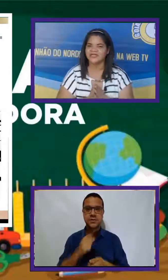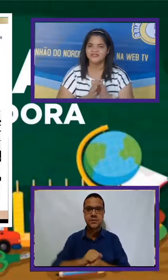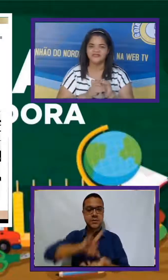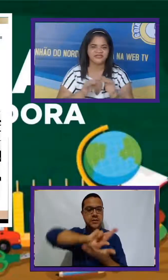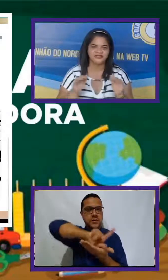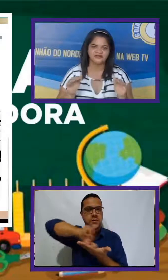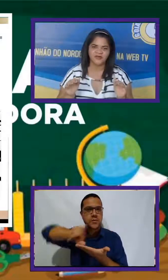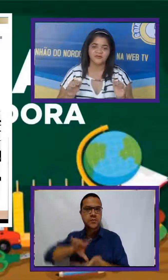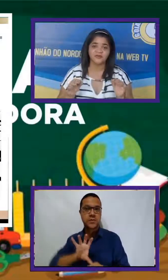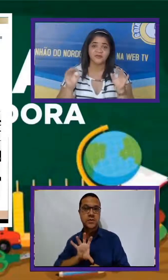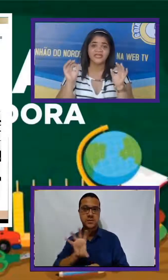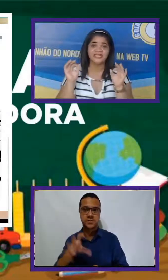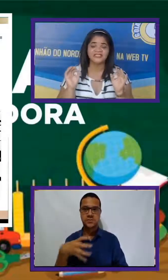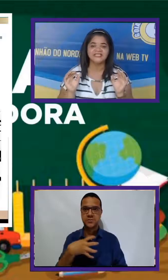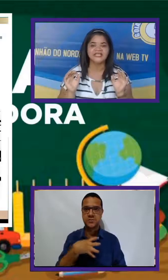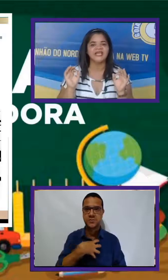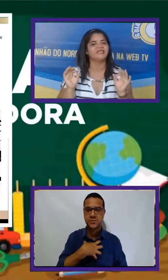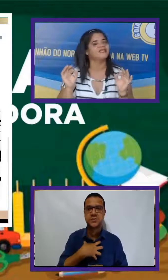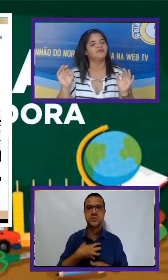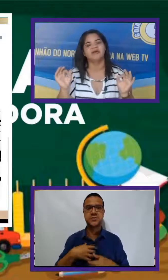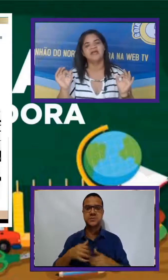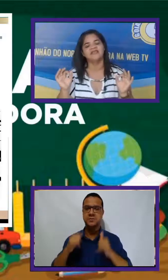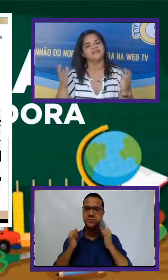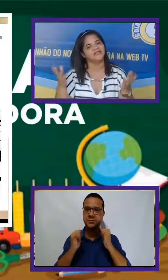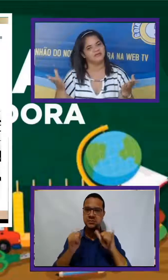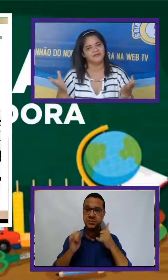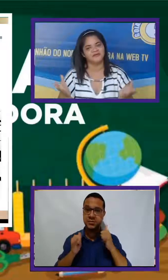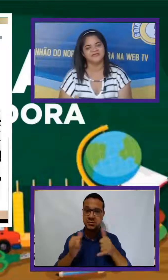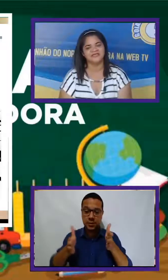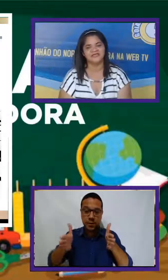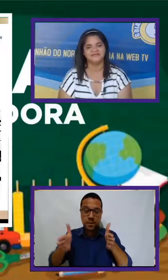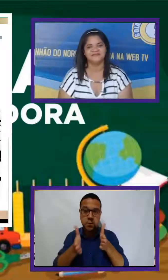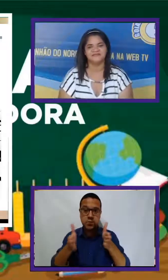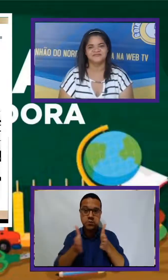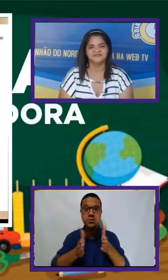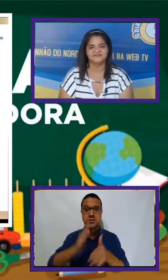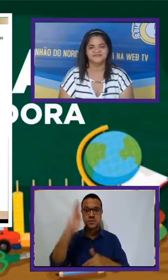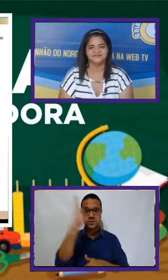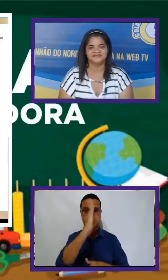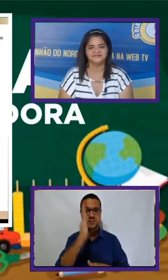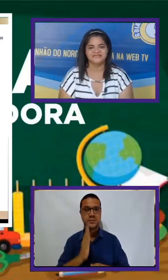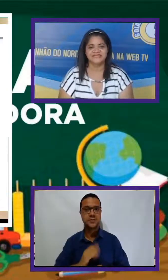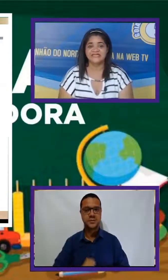um pouco Das diversas formas Como a energia elétrica Do país É produzida